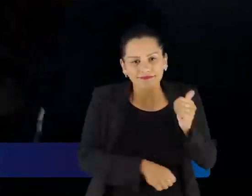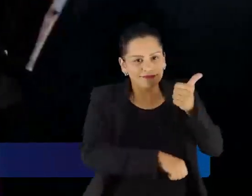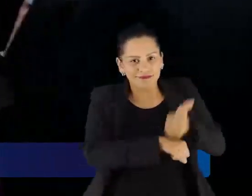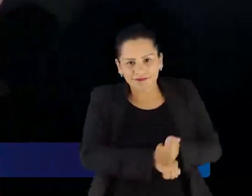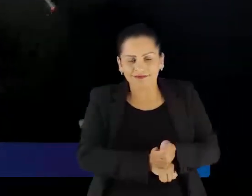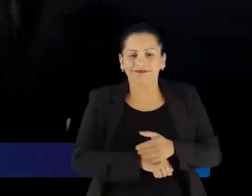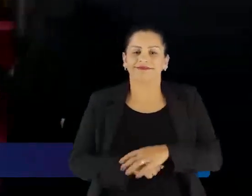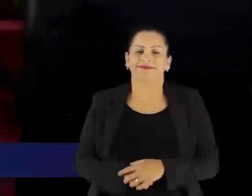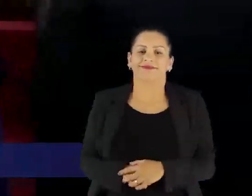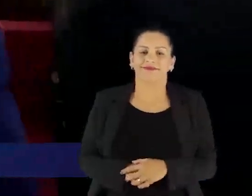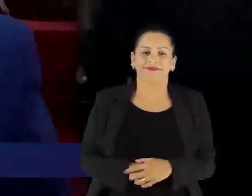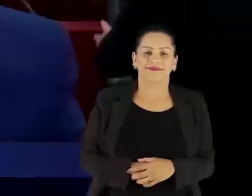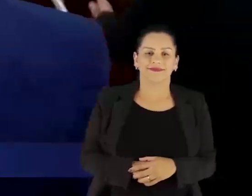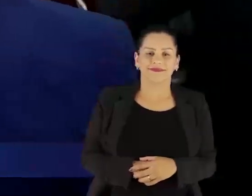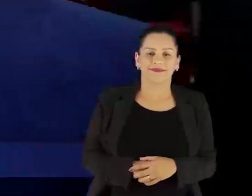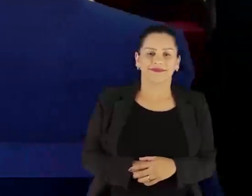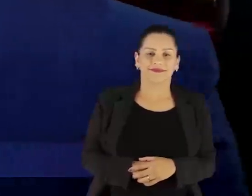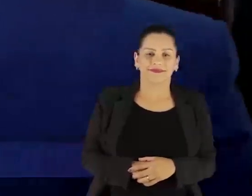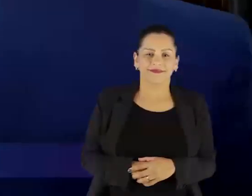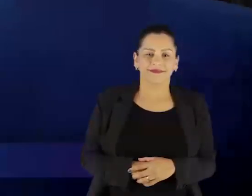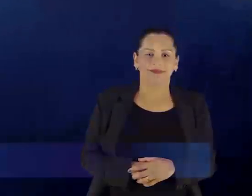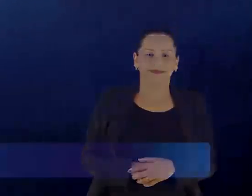receberam os cumprimentos e